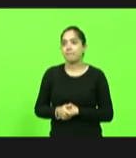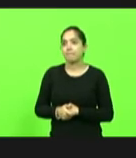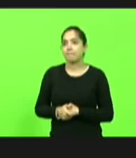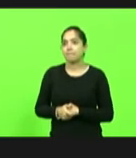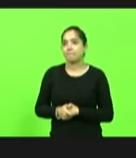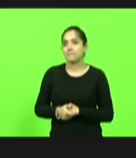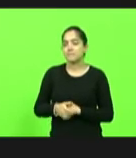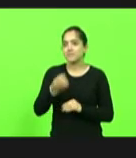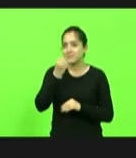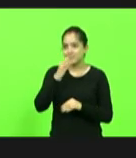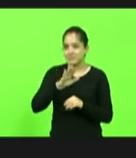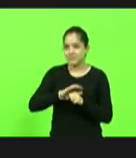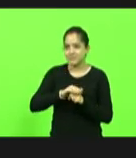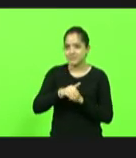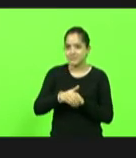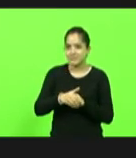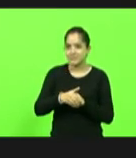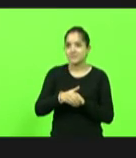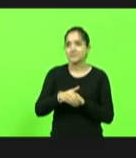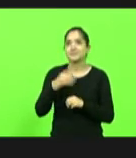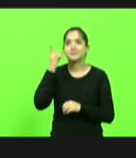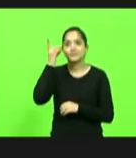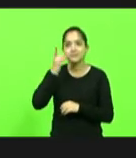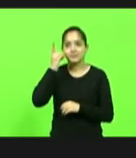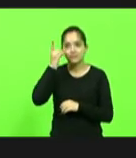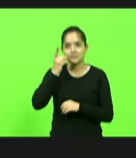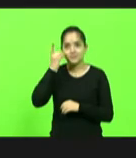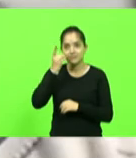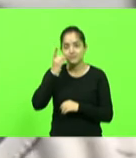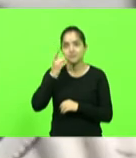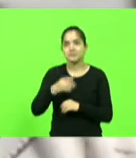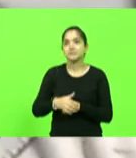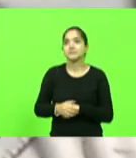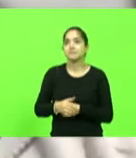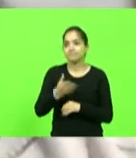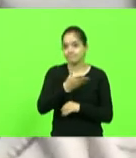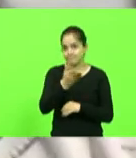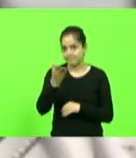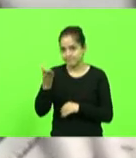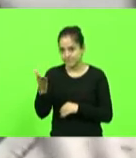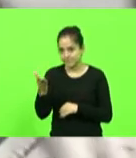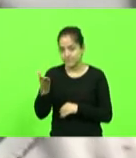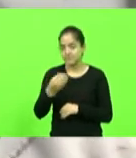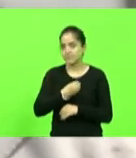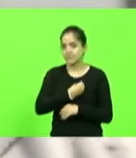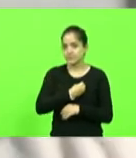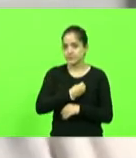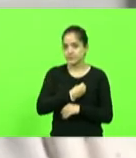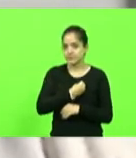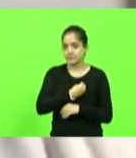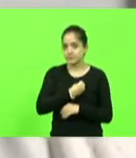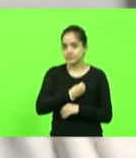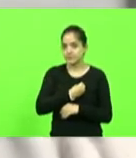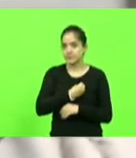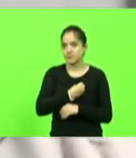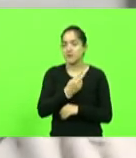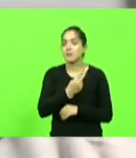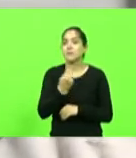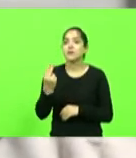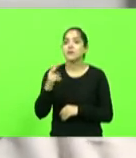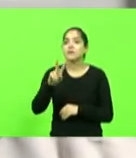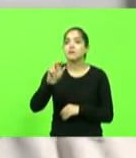Boa noite, deputada. Boa noite a todos e todas e todos aqui presentes. Meu nome é Vânia, eu